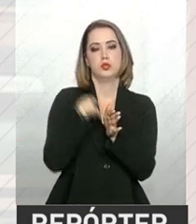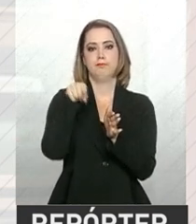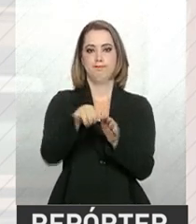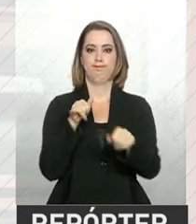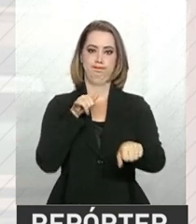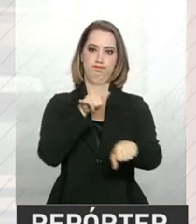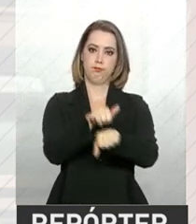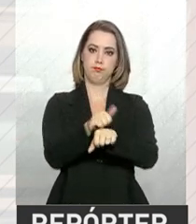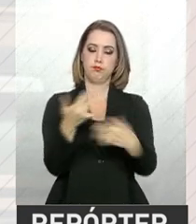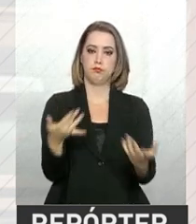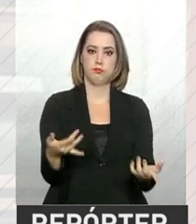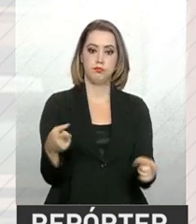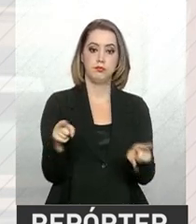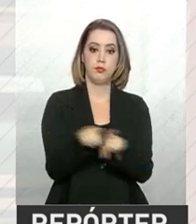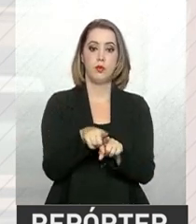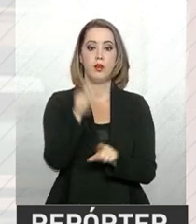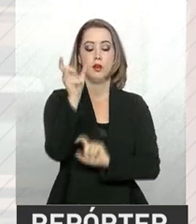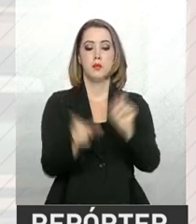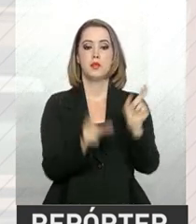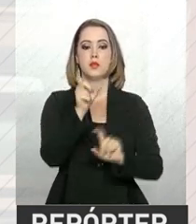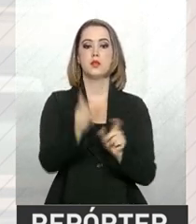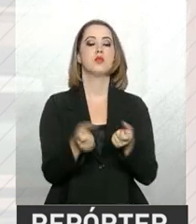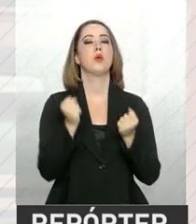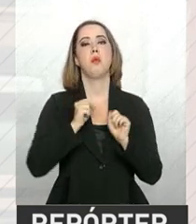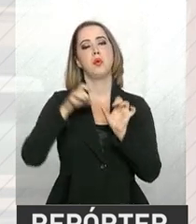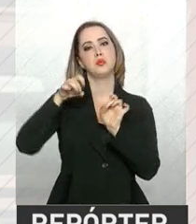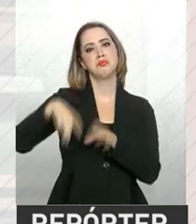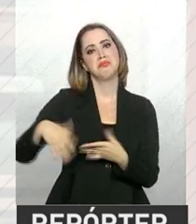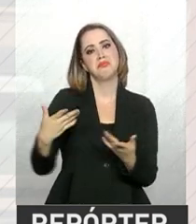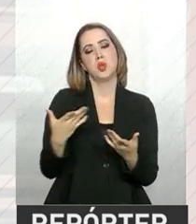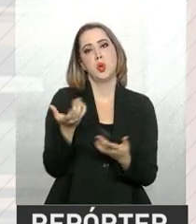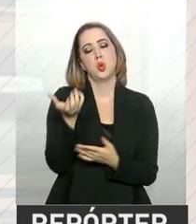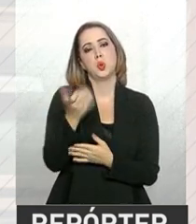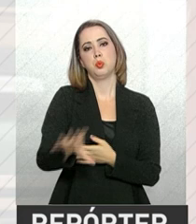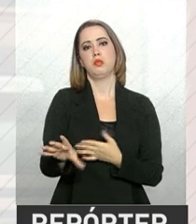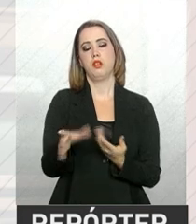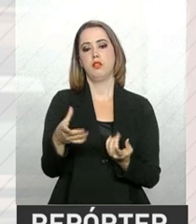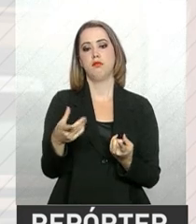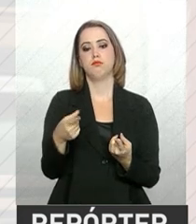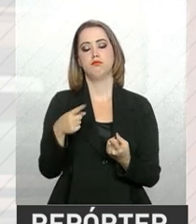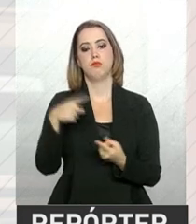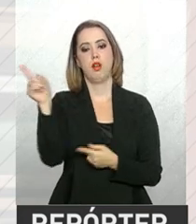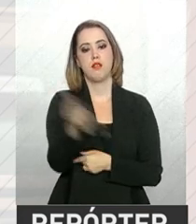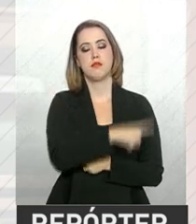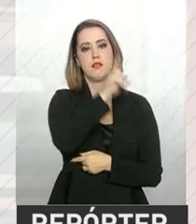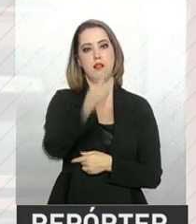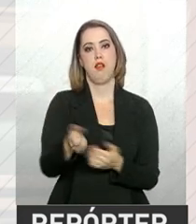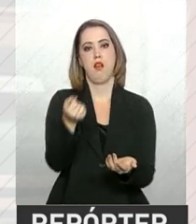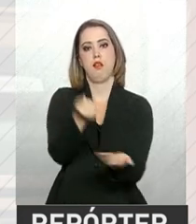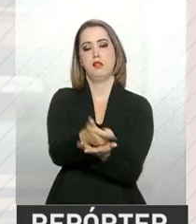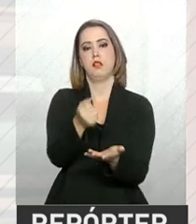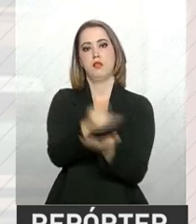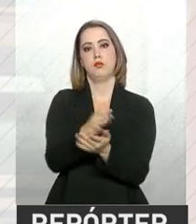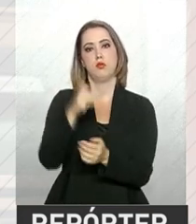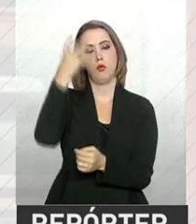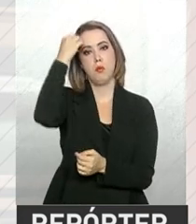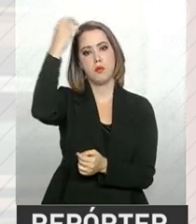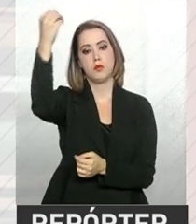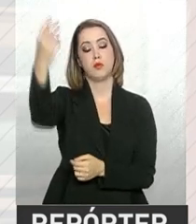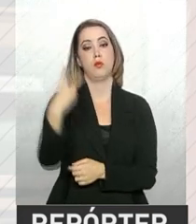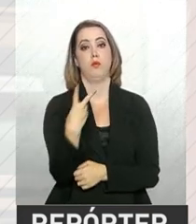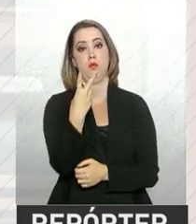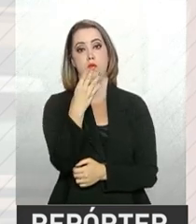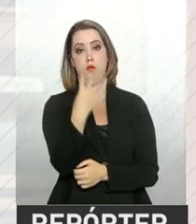A ANAC determinou ainda que o consumidor tem direito a desistir da compra da passagem aérea até 24 horas depois de receber